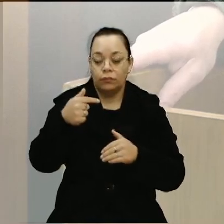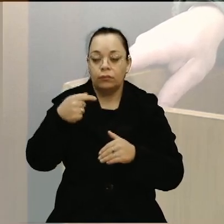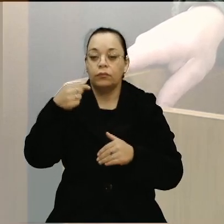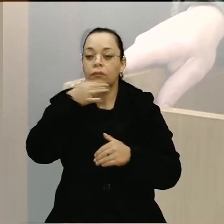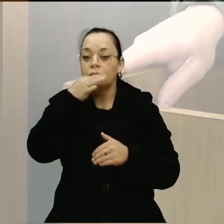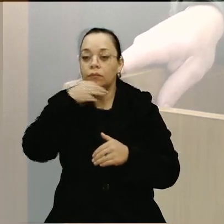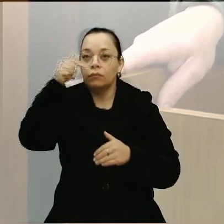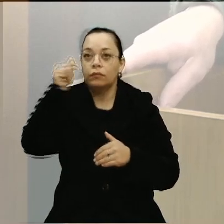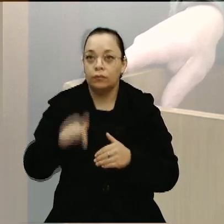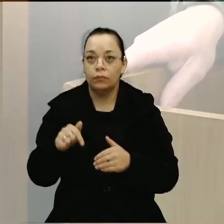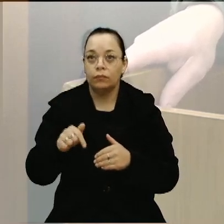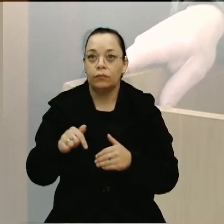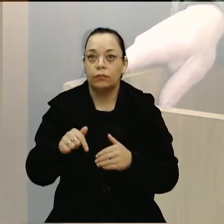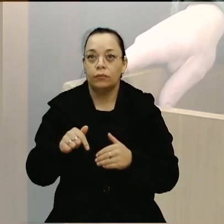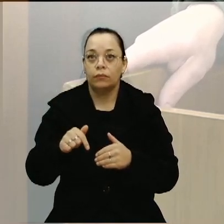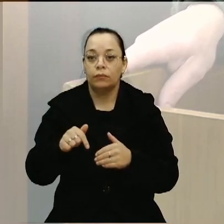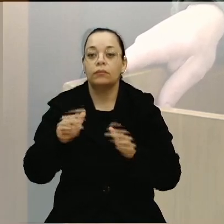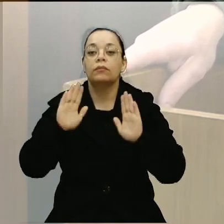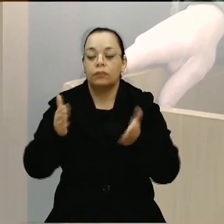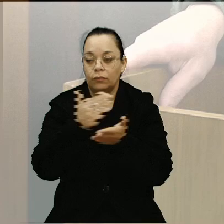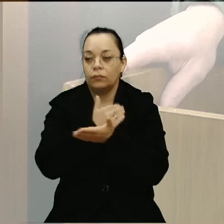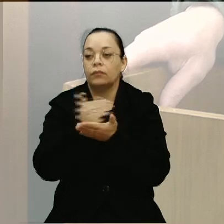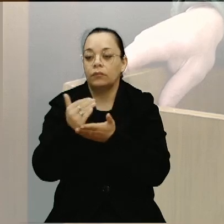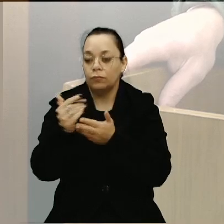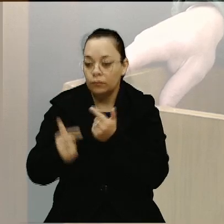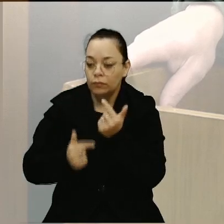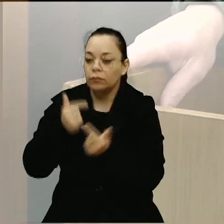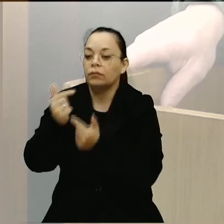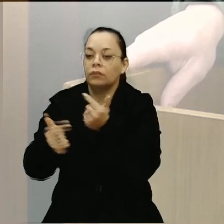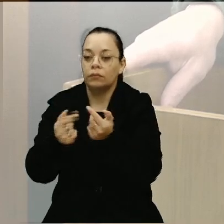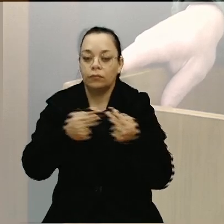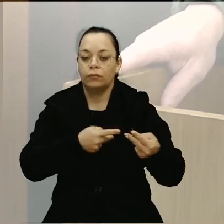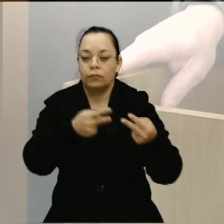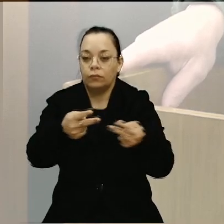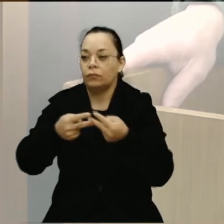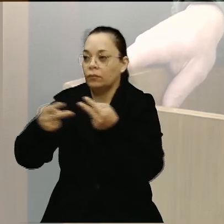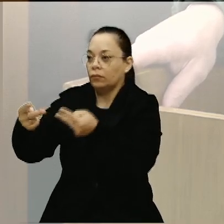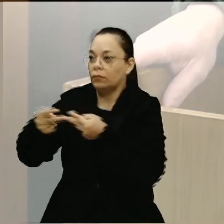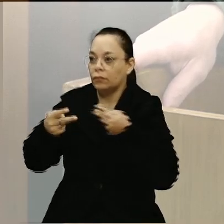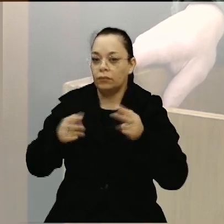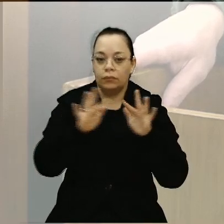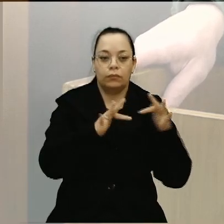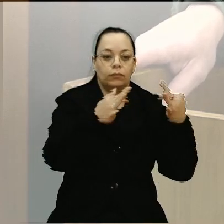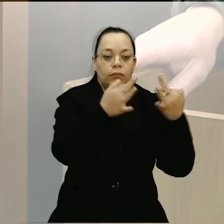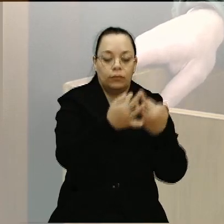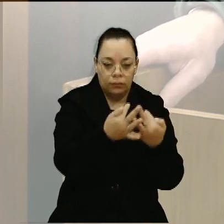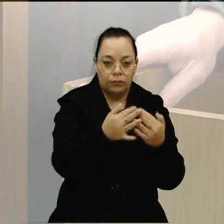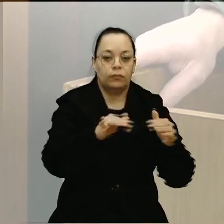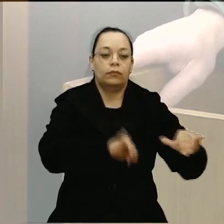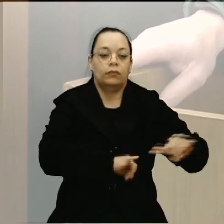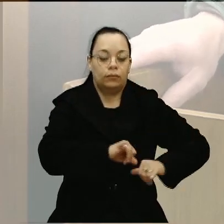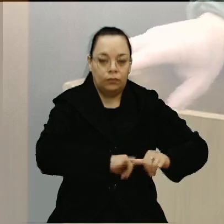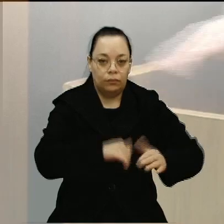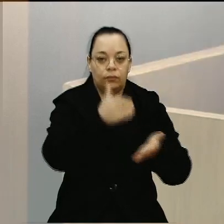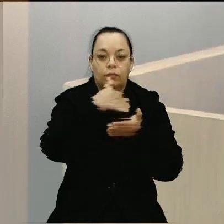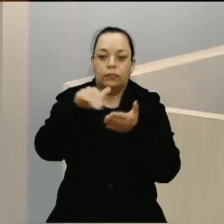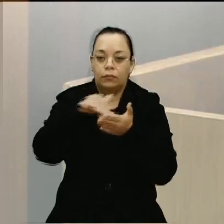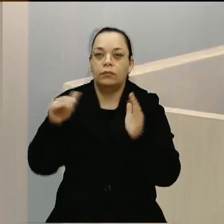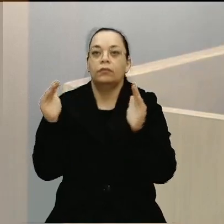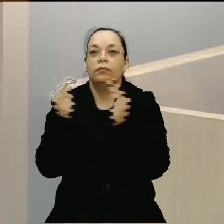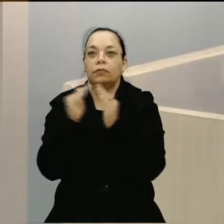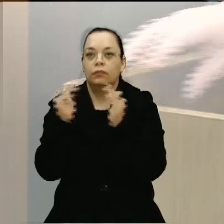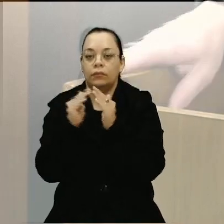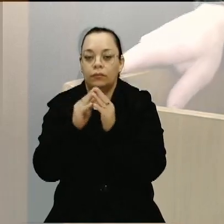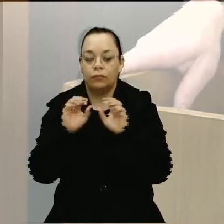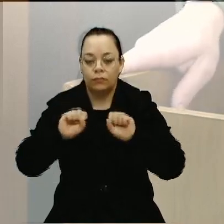aqui de Caxias do Sul, ele já começou a atuar, fazer a visita nas famílias atingidas através da Secretaria da Habitação e